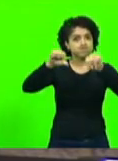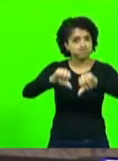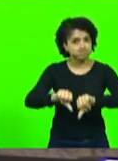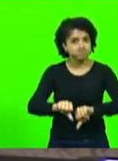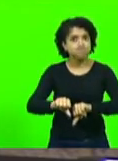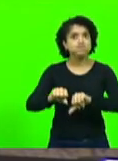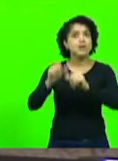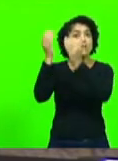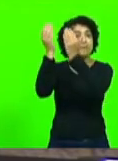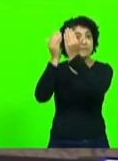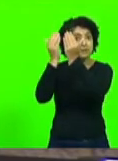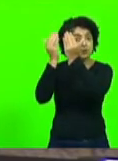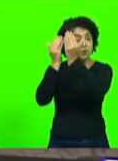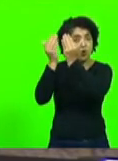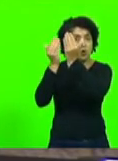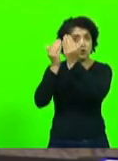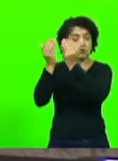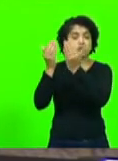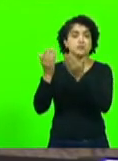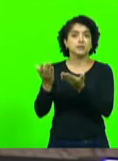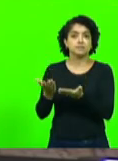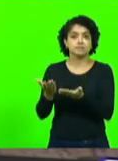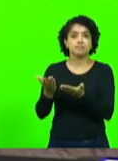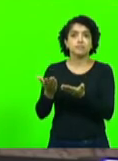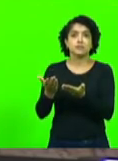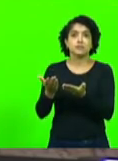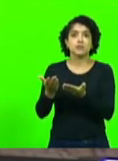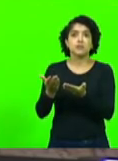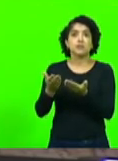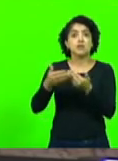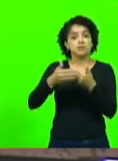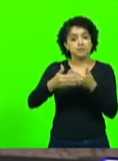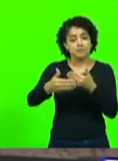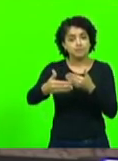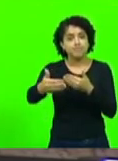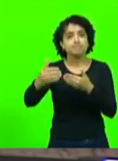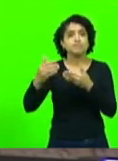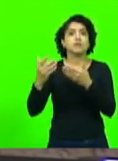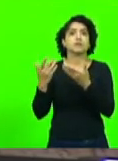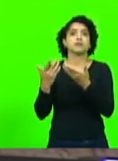psicológica para essa e para as futuras gerações.